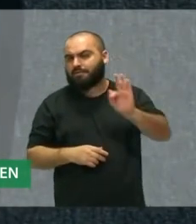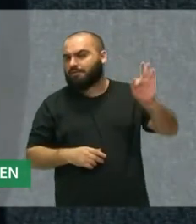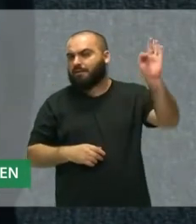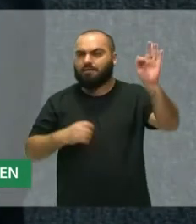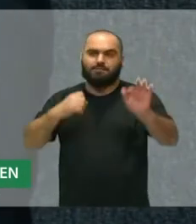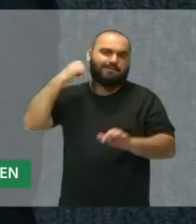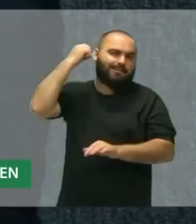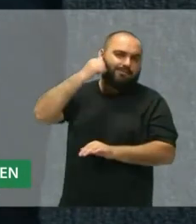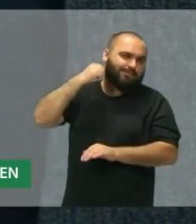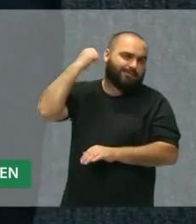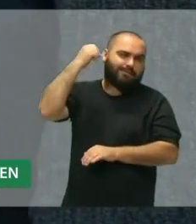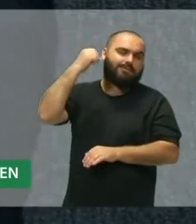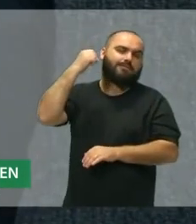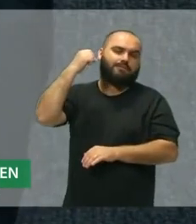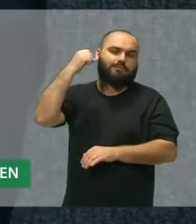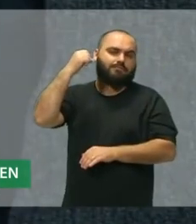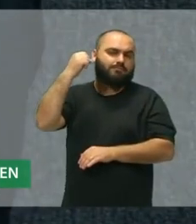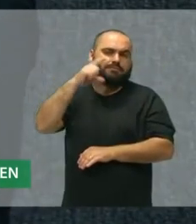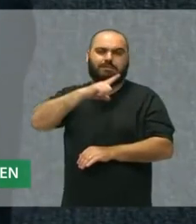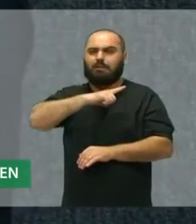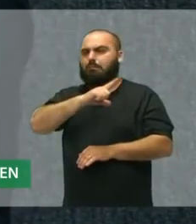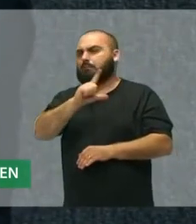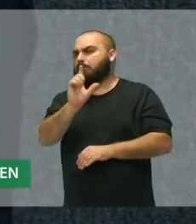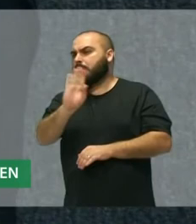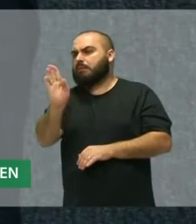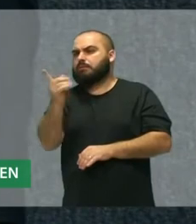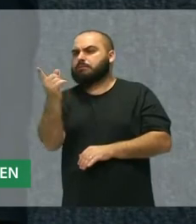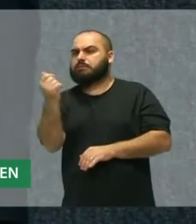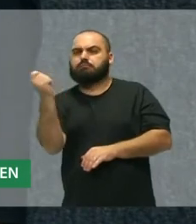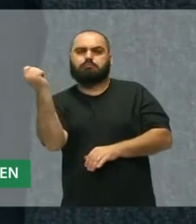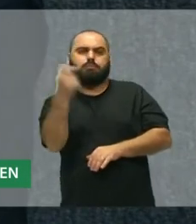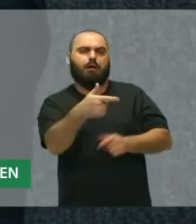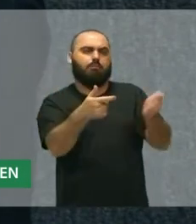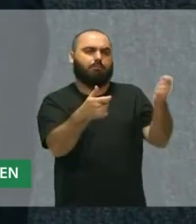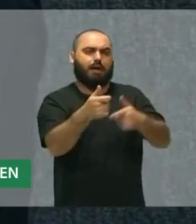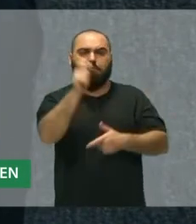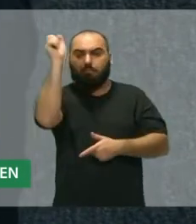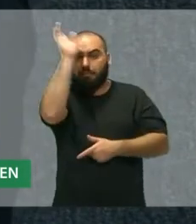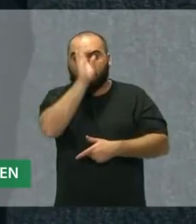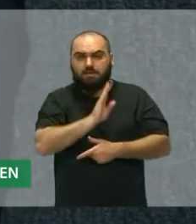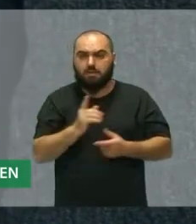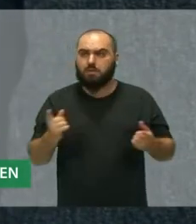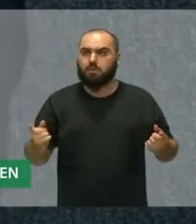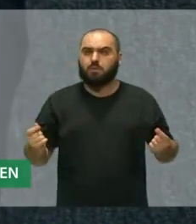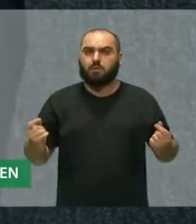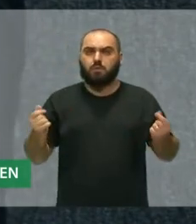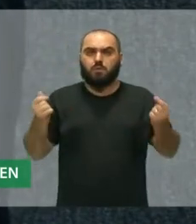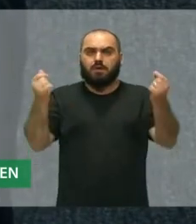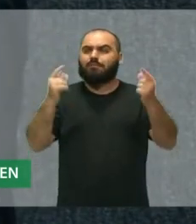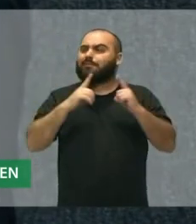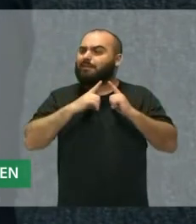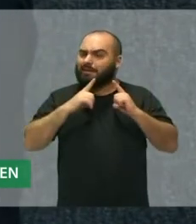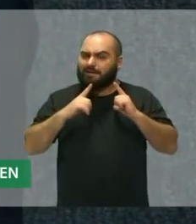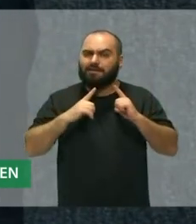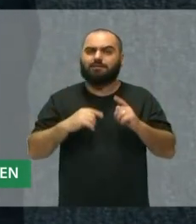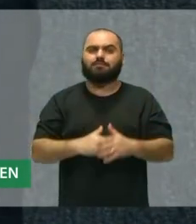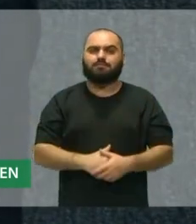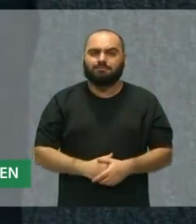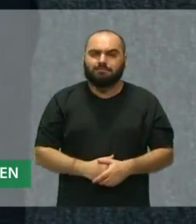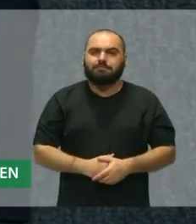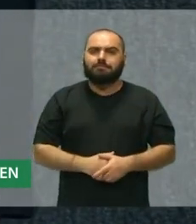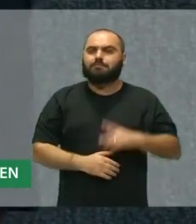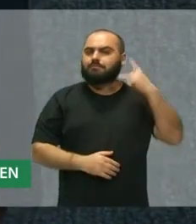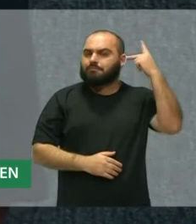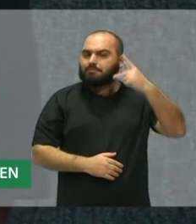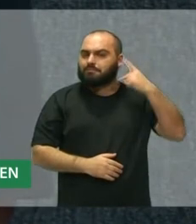senador, são tantos recursos, o país é um país tão rico financeiramente, e